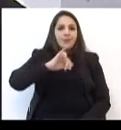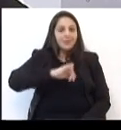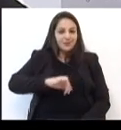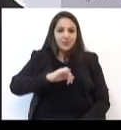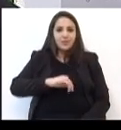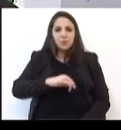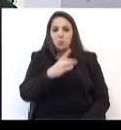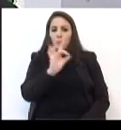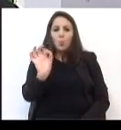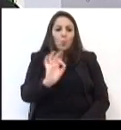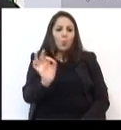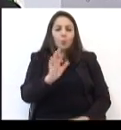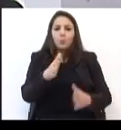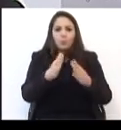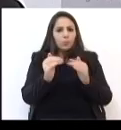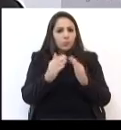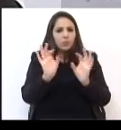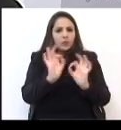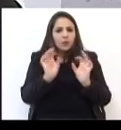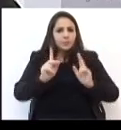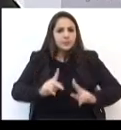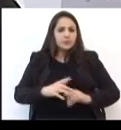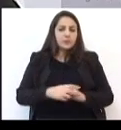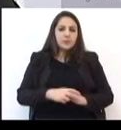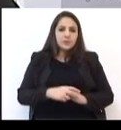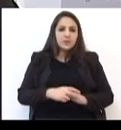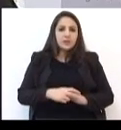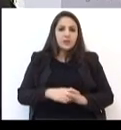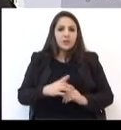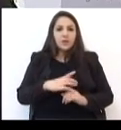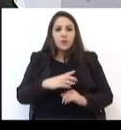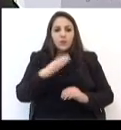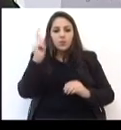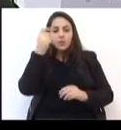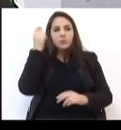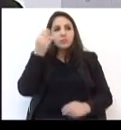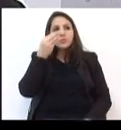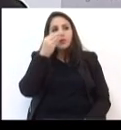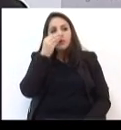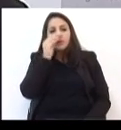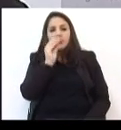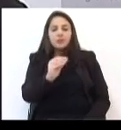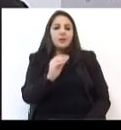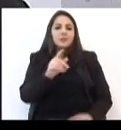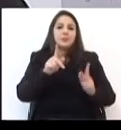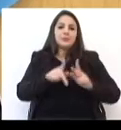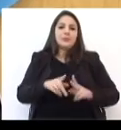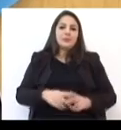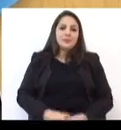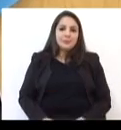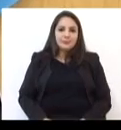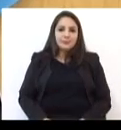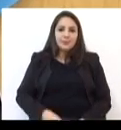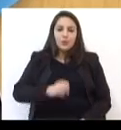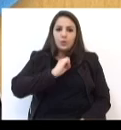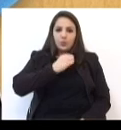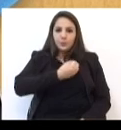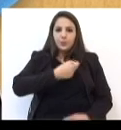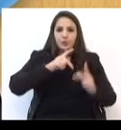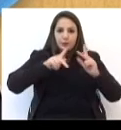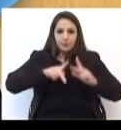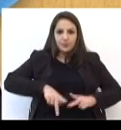mercê aí do Estado do Rio Grande do Sul, que não está dando ouvidos a esses prestadores de concurso. O número